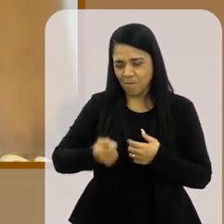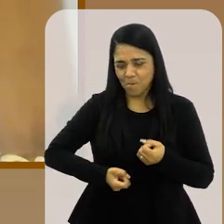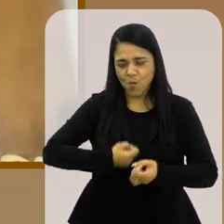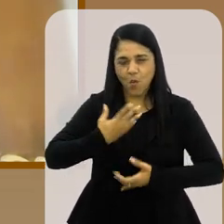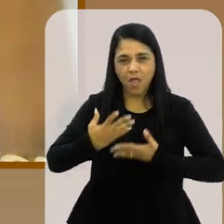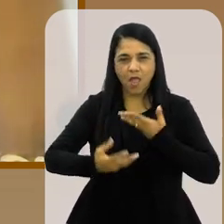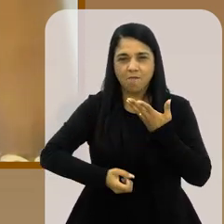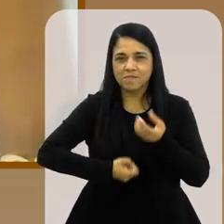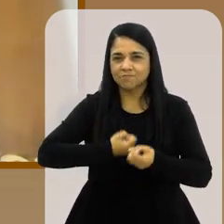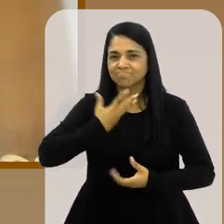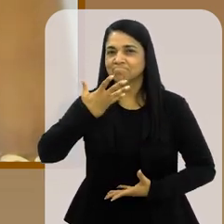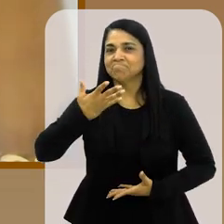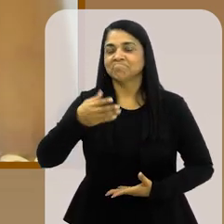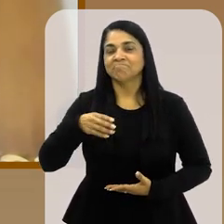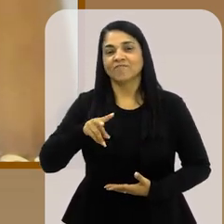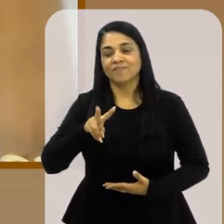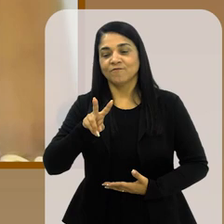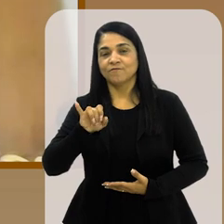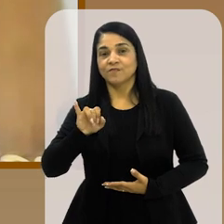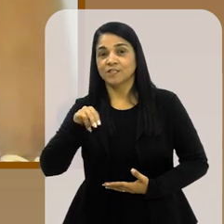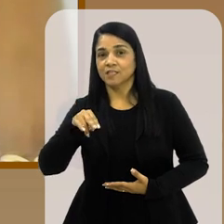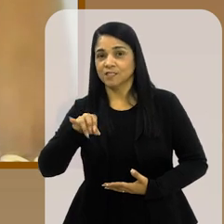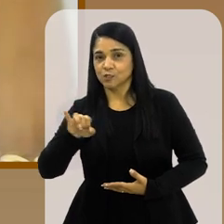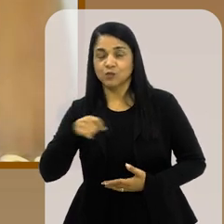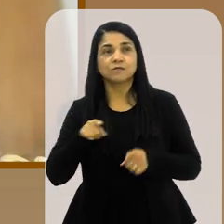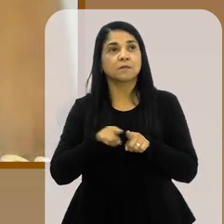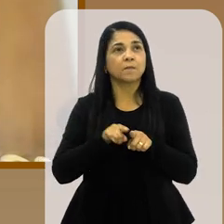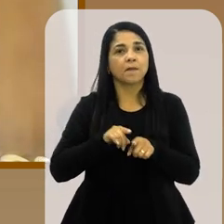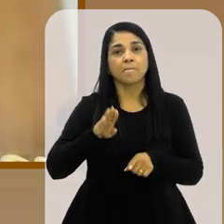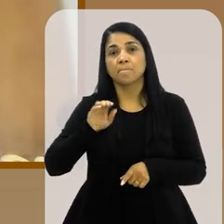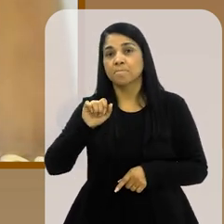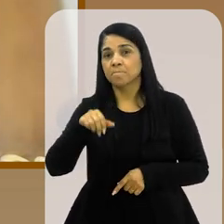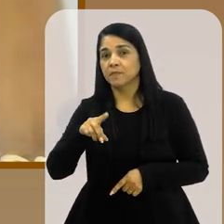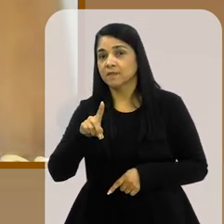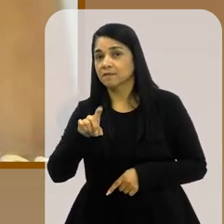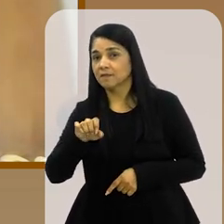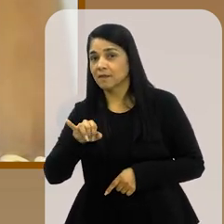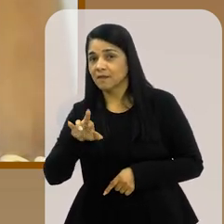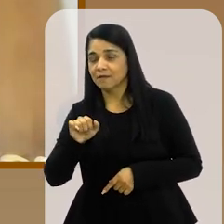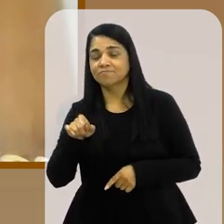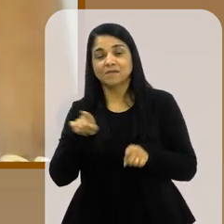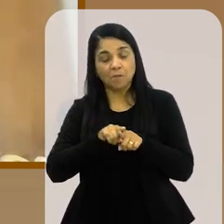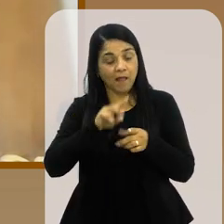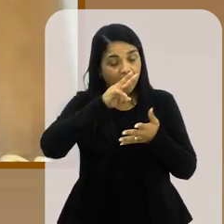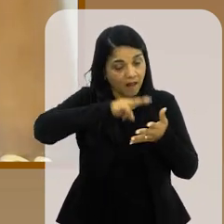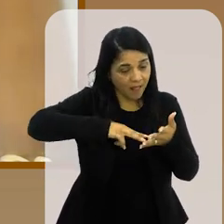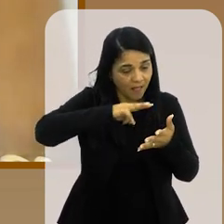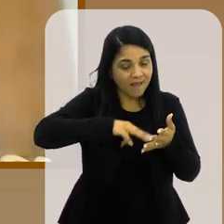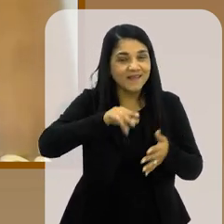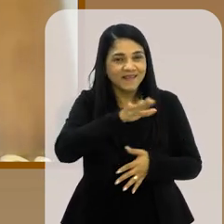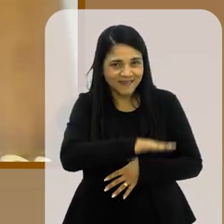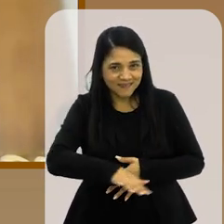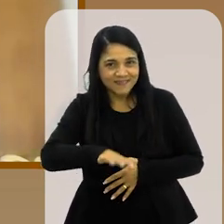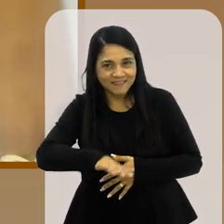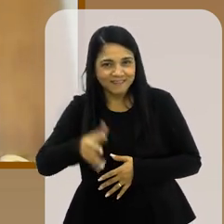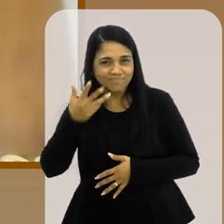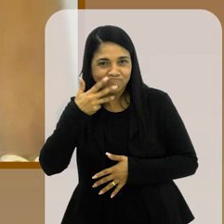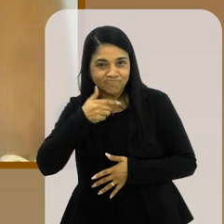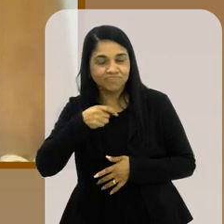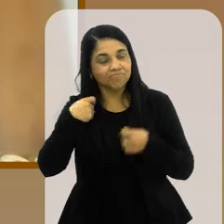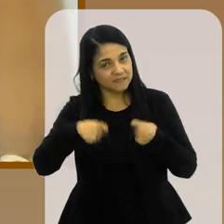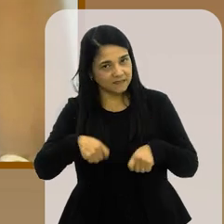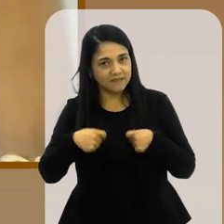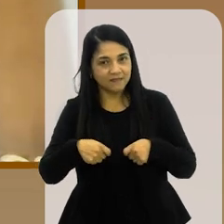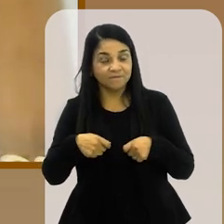Vinícius. Muitos poemas do Bandeira podem ser lidos por crianças e devem. Bom, o